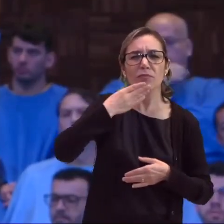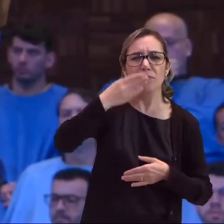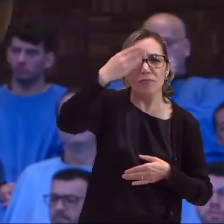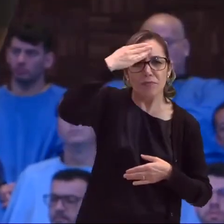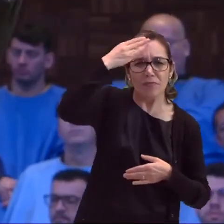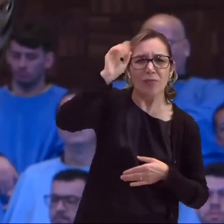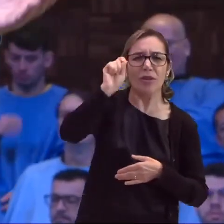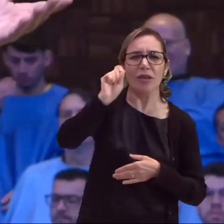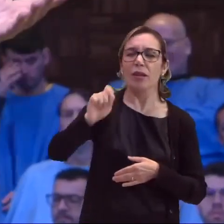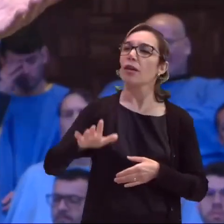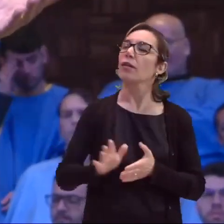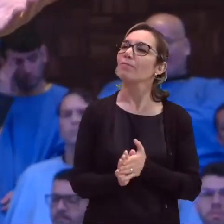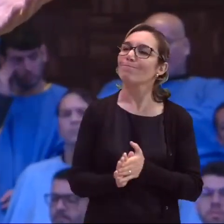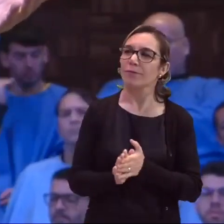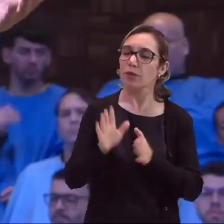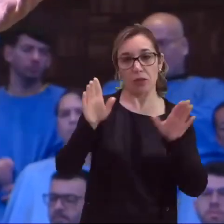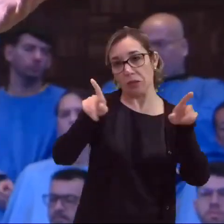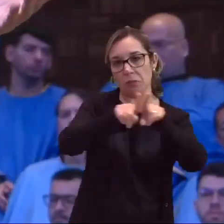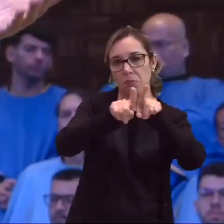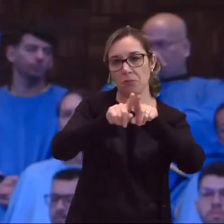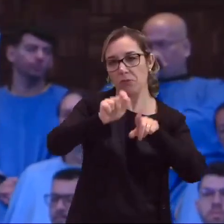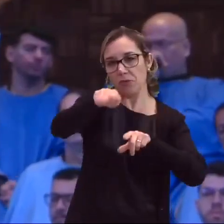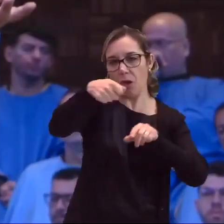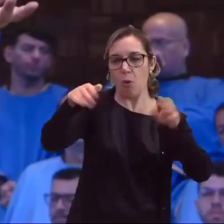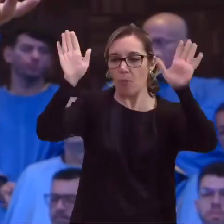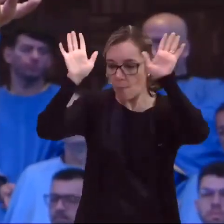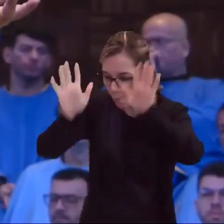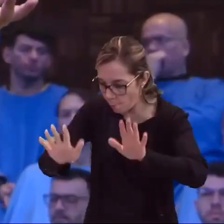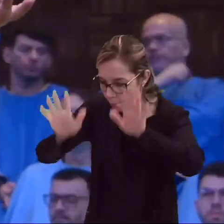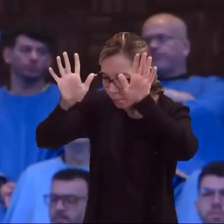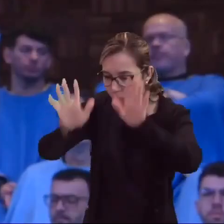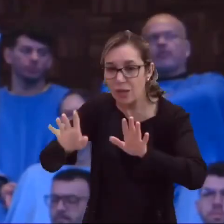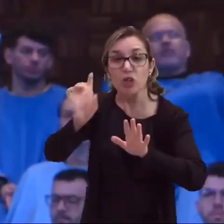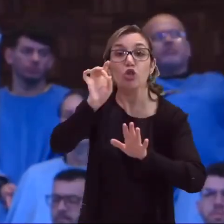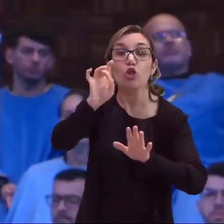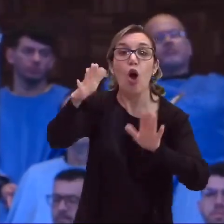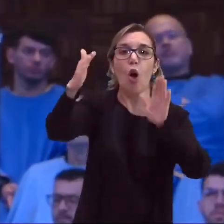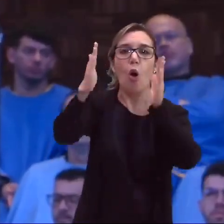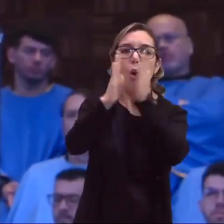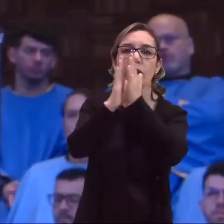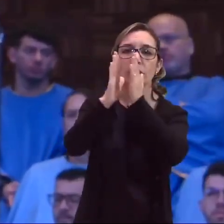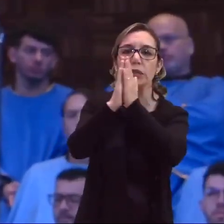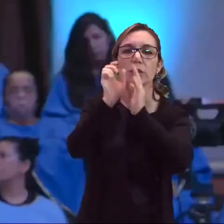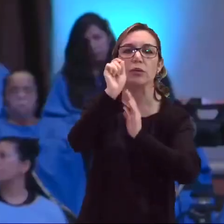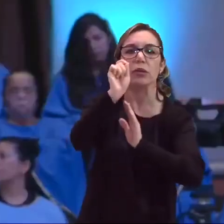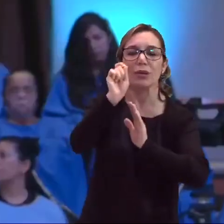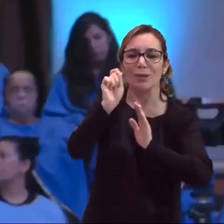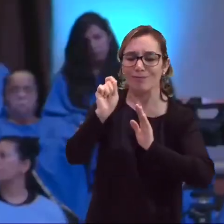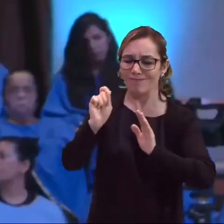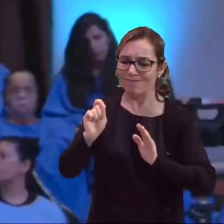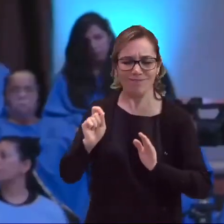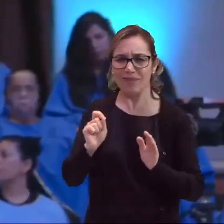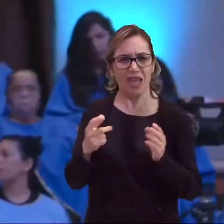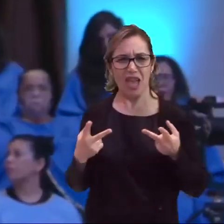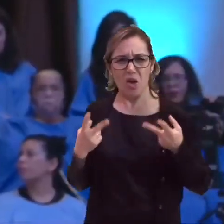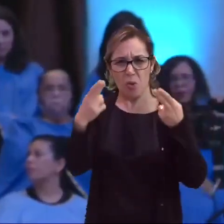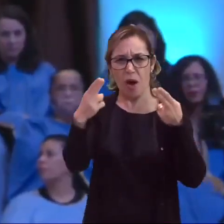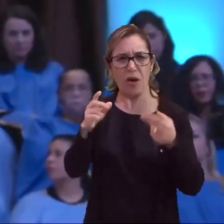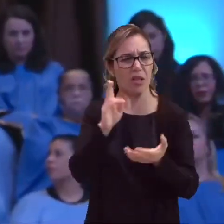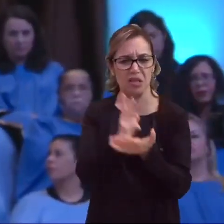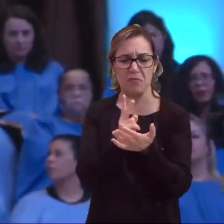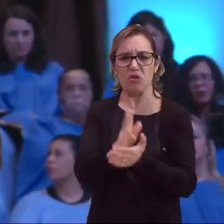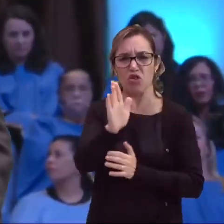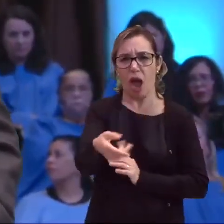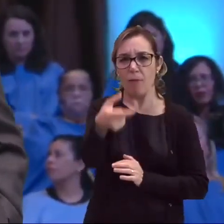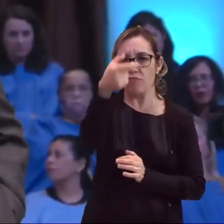de vários povos Mas não é isso que o senhor está querendo sua tá querendo intimidade com ele me lembro da minha tia avó